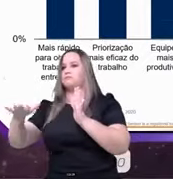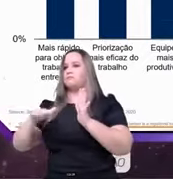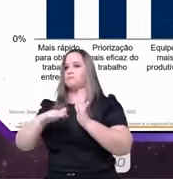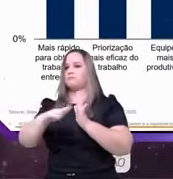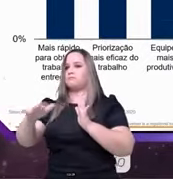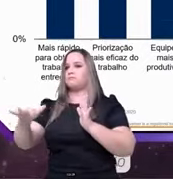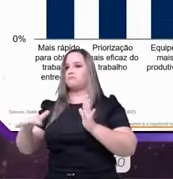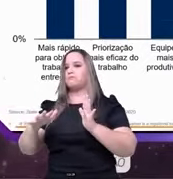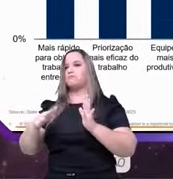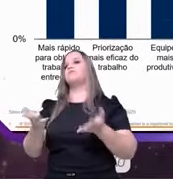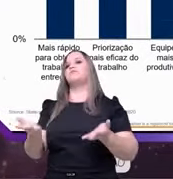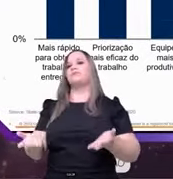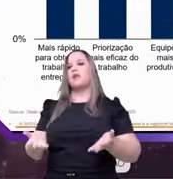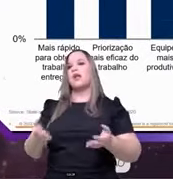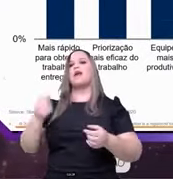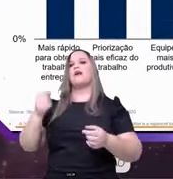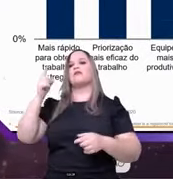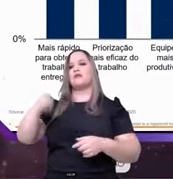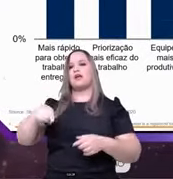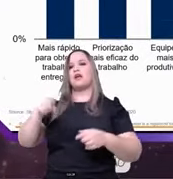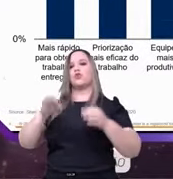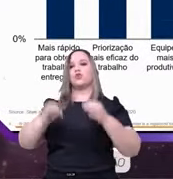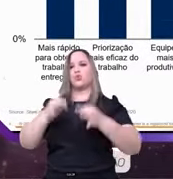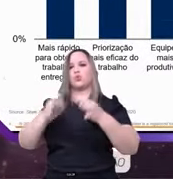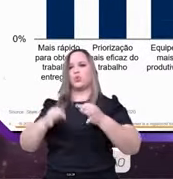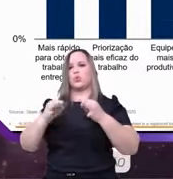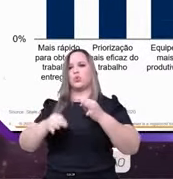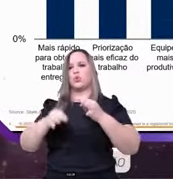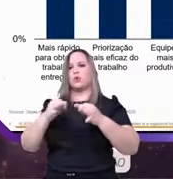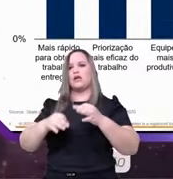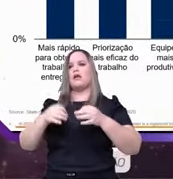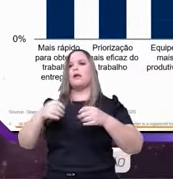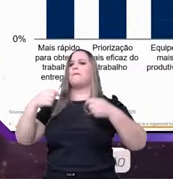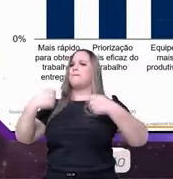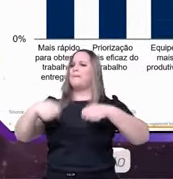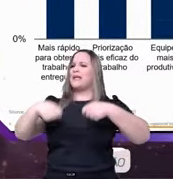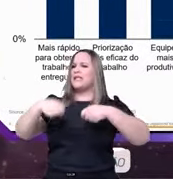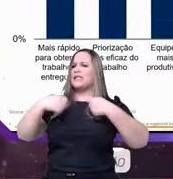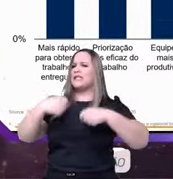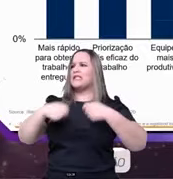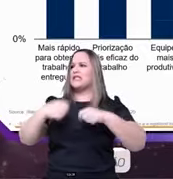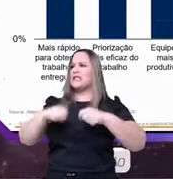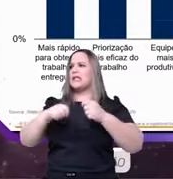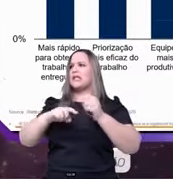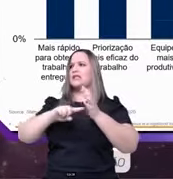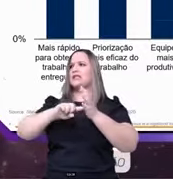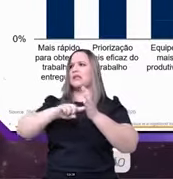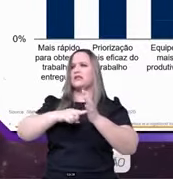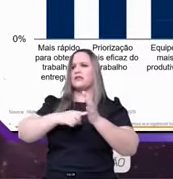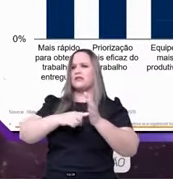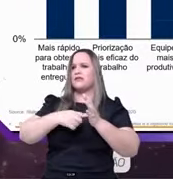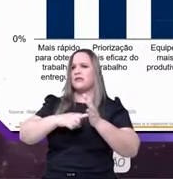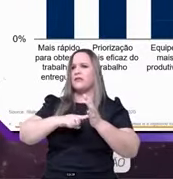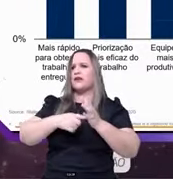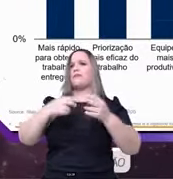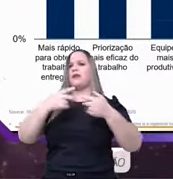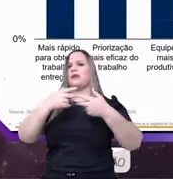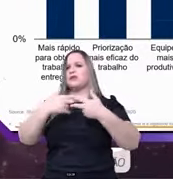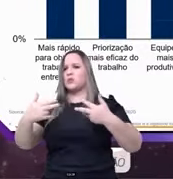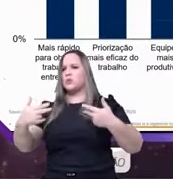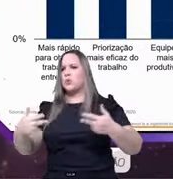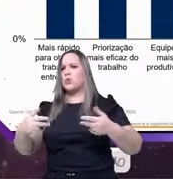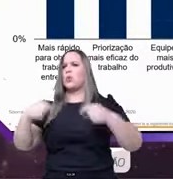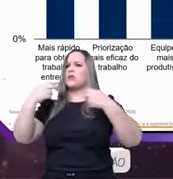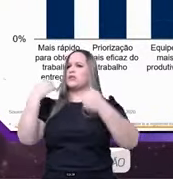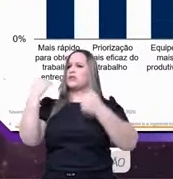O judiciário carece de algumas ferramentas, e uma das ferramentas que o ágil trata é justamente assim, se a